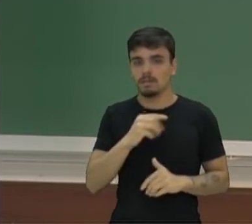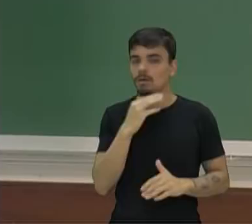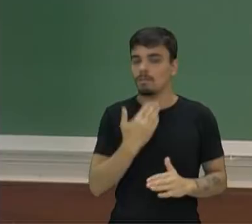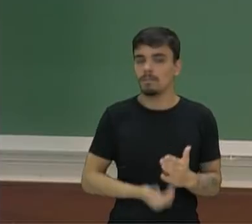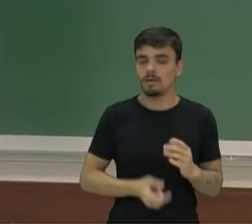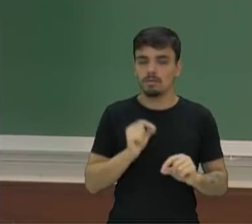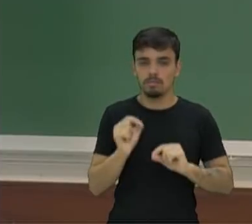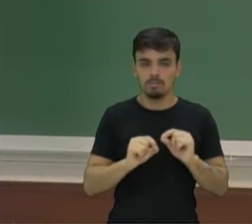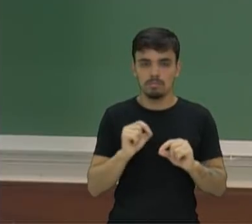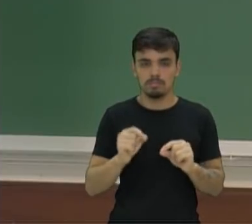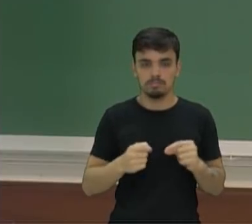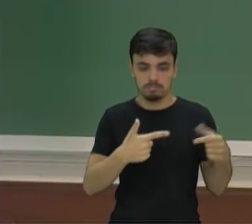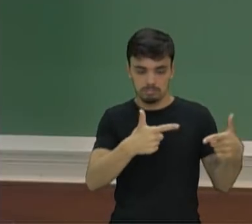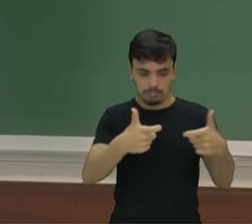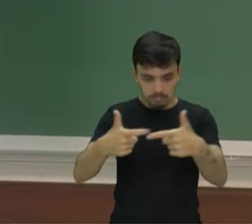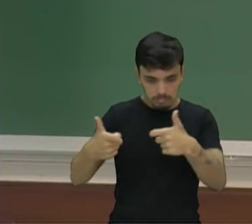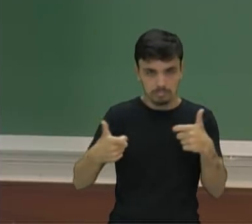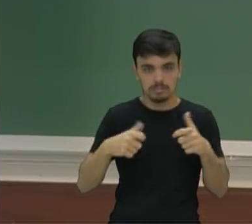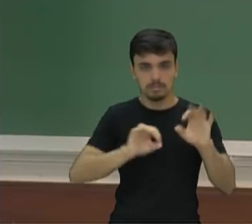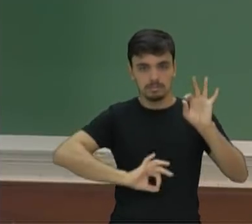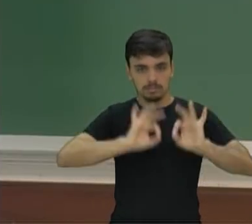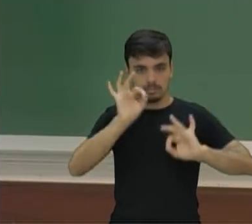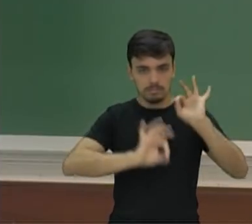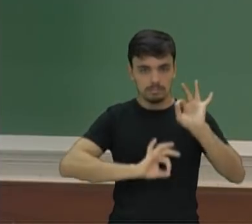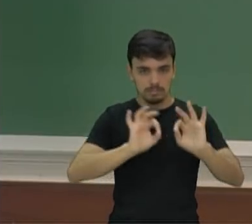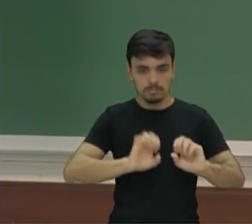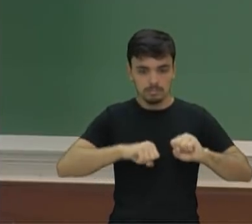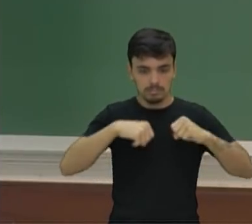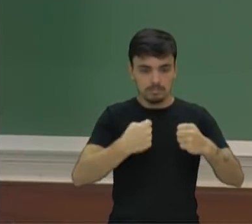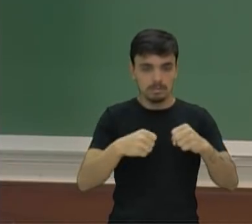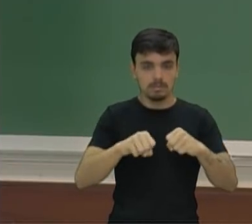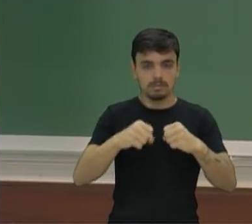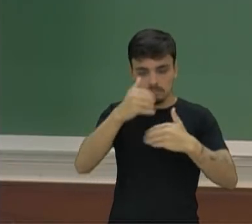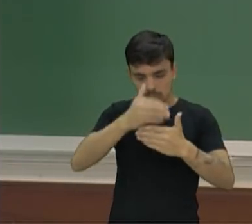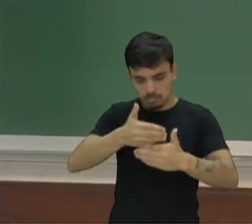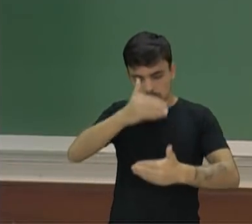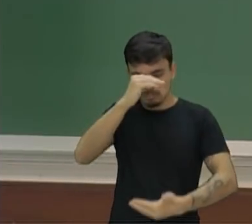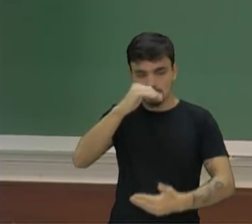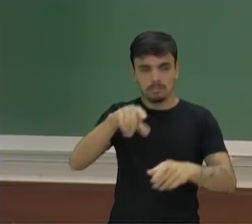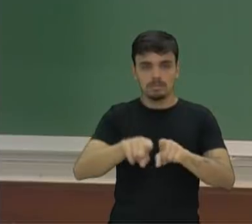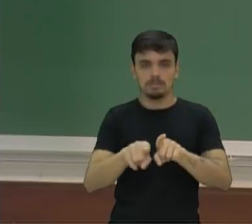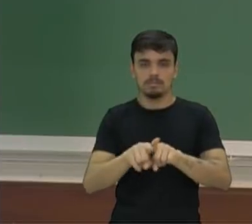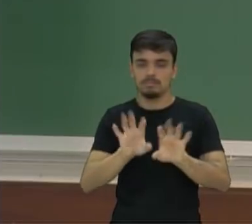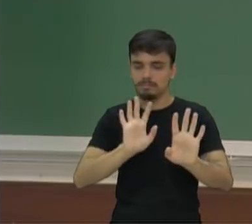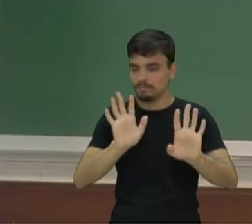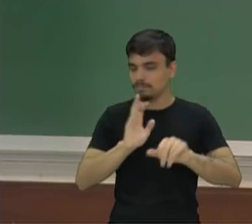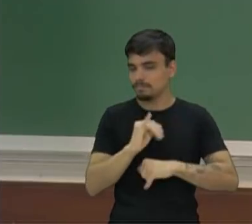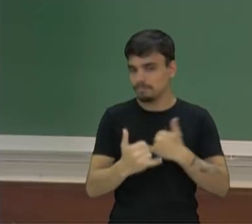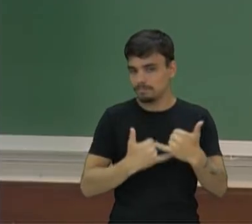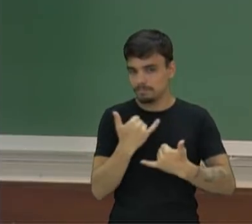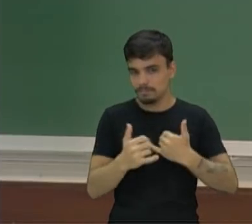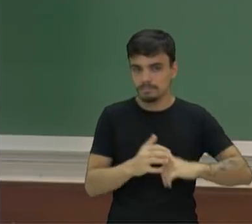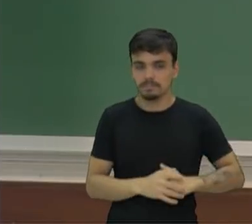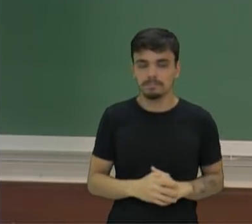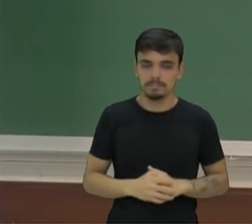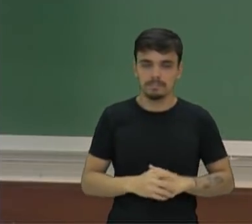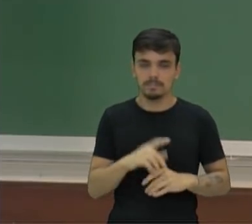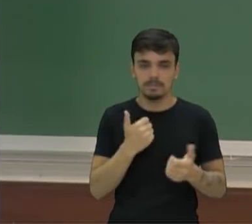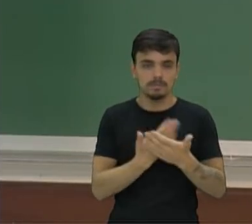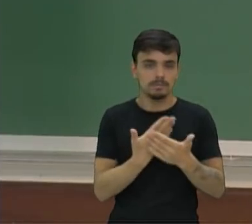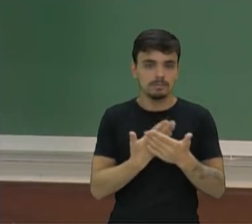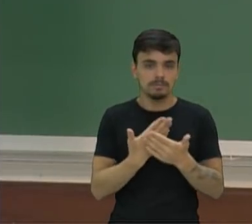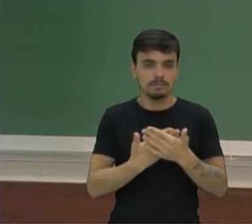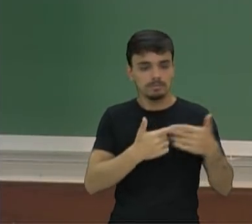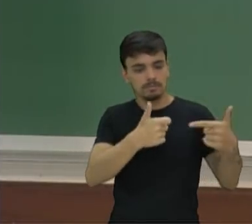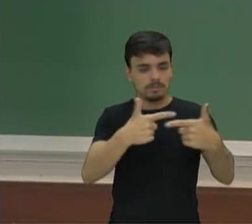aula, guerras, preparem os escudos, preparem as... Não, tô brincando, vocês vão estudar comigo, guerra